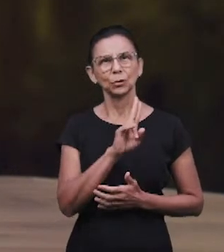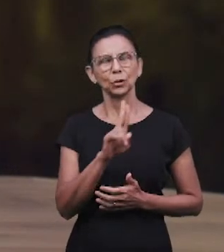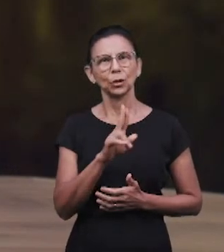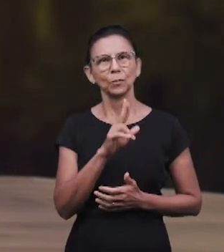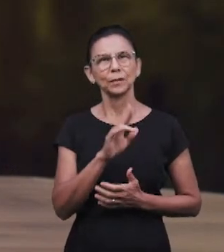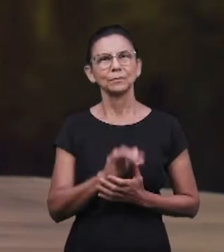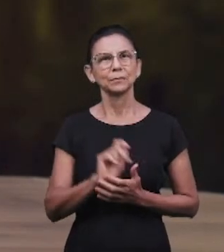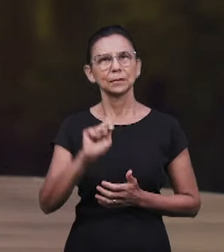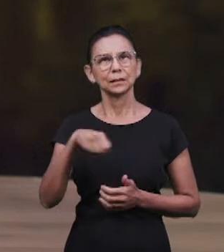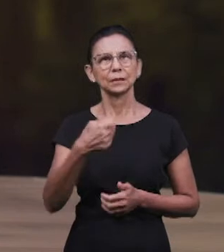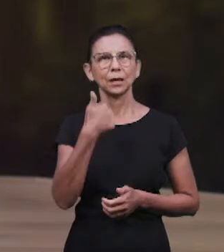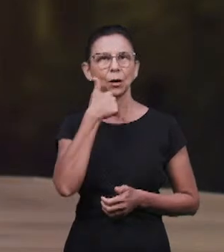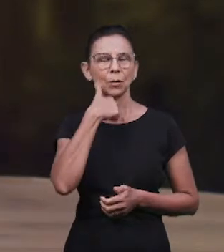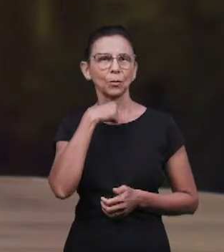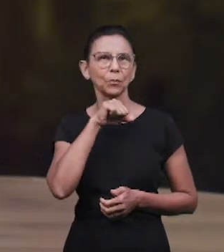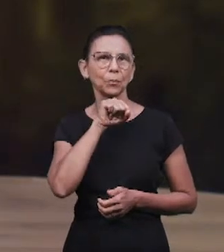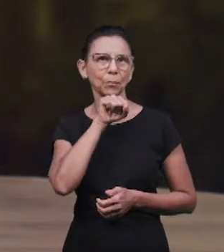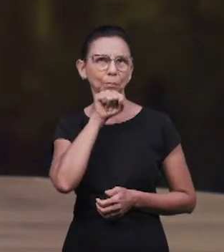mãe.